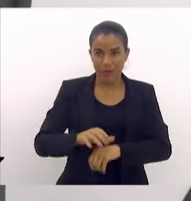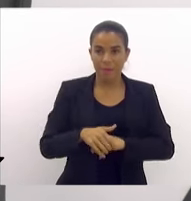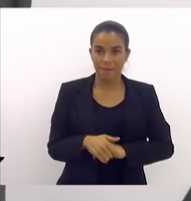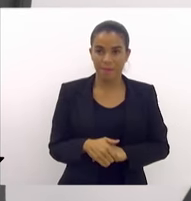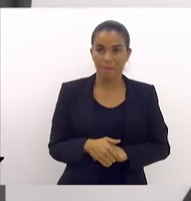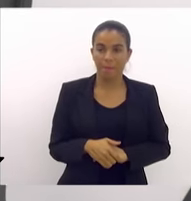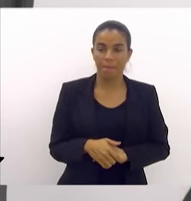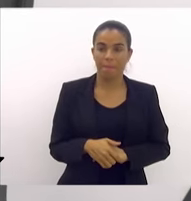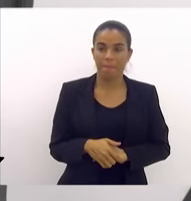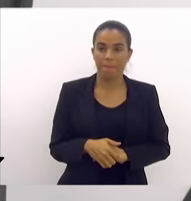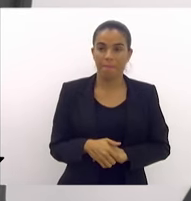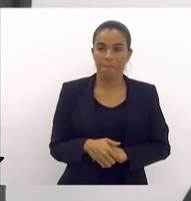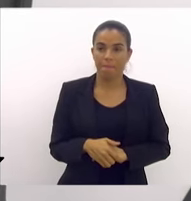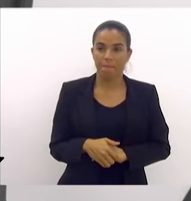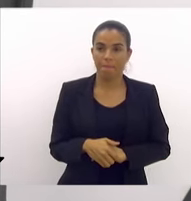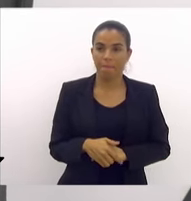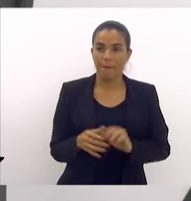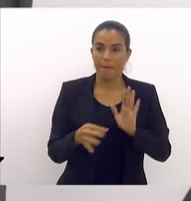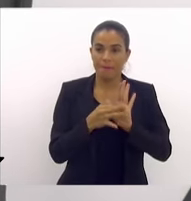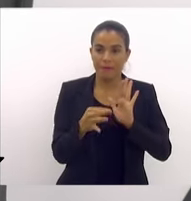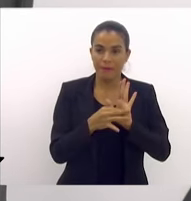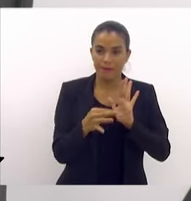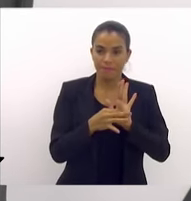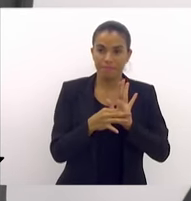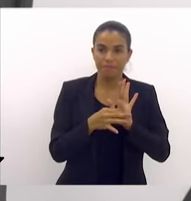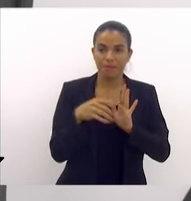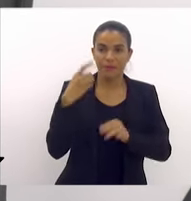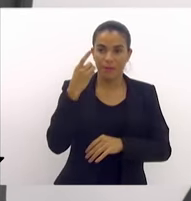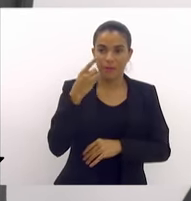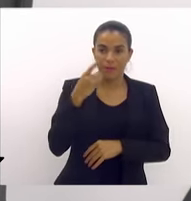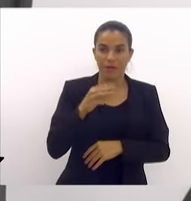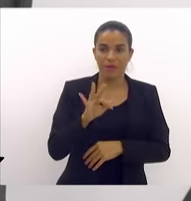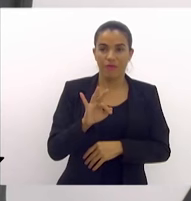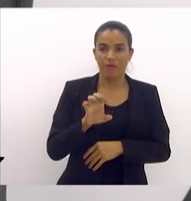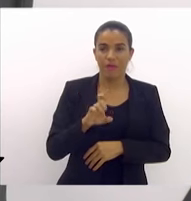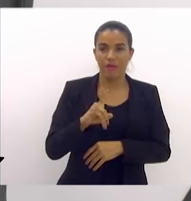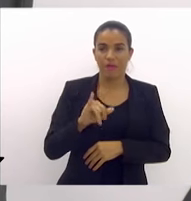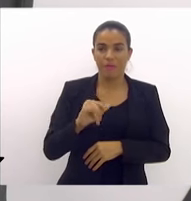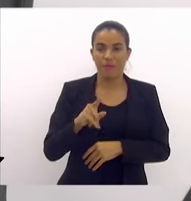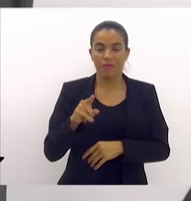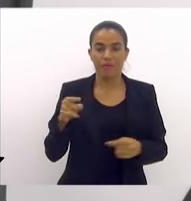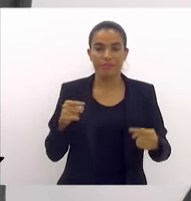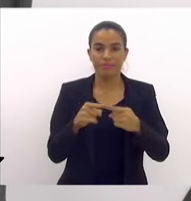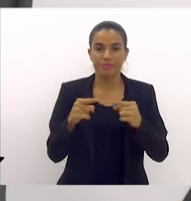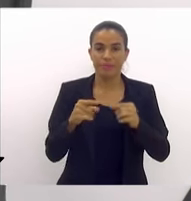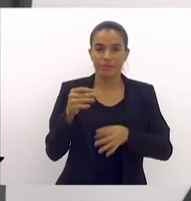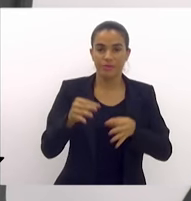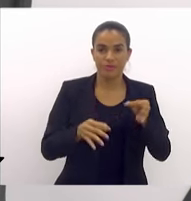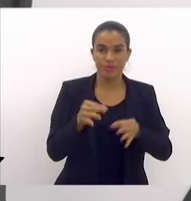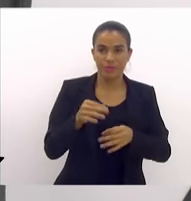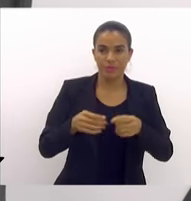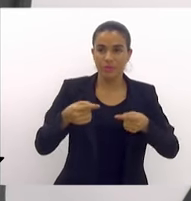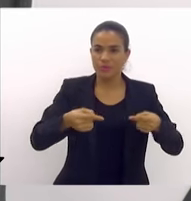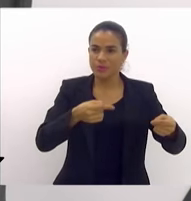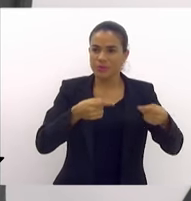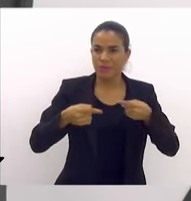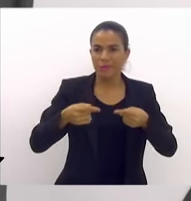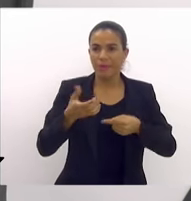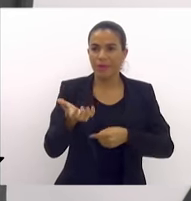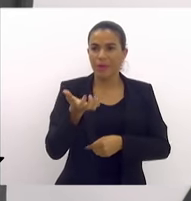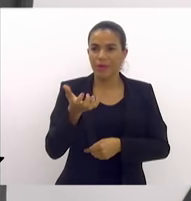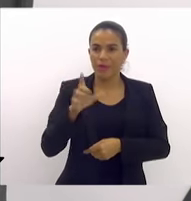outras providências. Para aparecer o deputado Filipinho Raves, é pela juridicidade. Em discussão, mas eu gostaria de